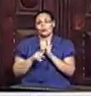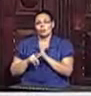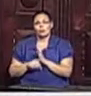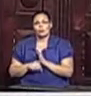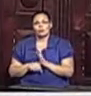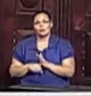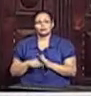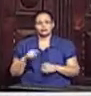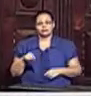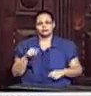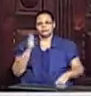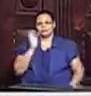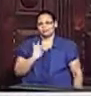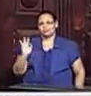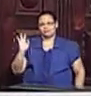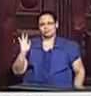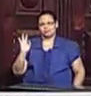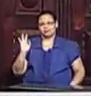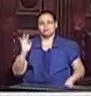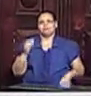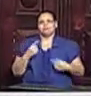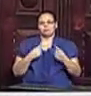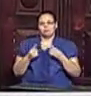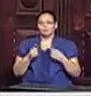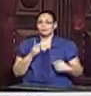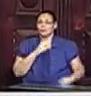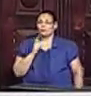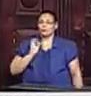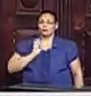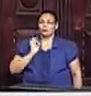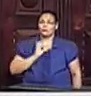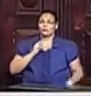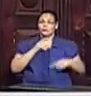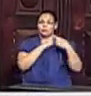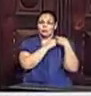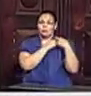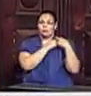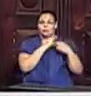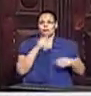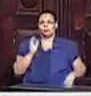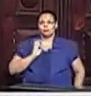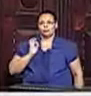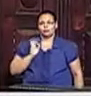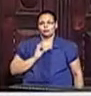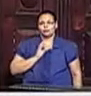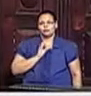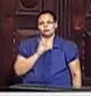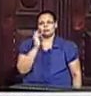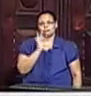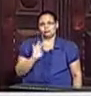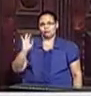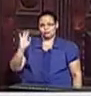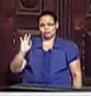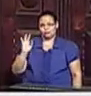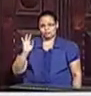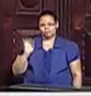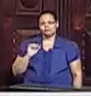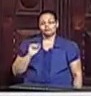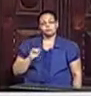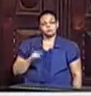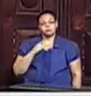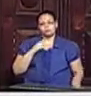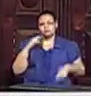em rodovias federais, que tem a policiamento e responsabilidade da Polícia Rodoviária Federal. O superintendente disse, na nossa